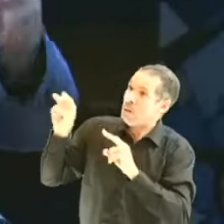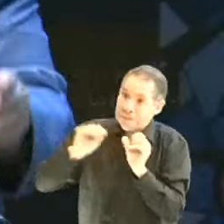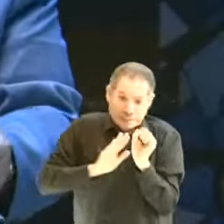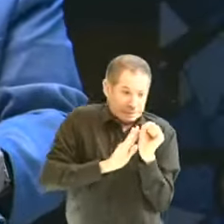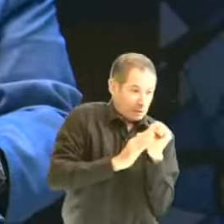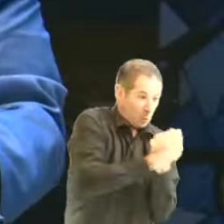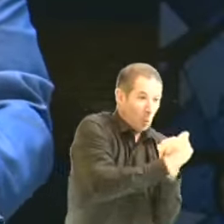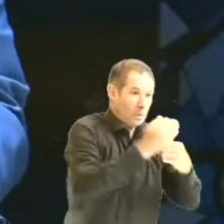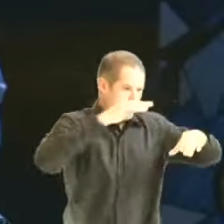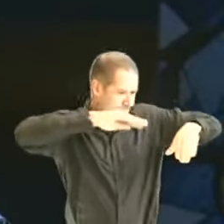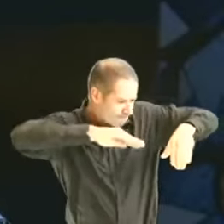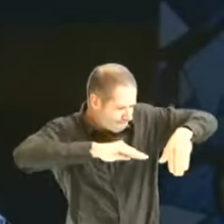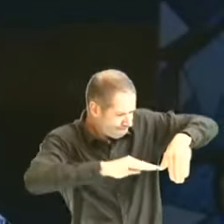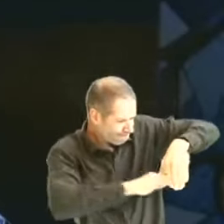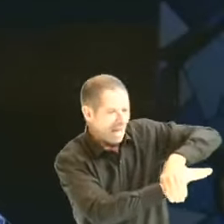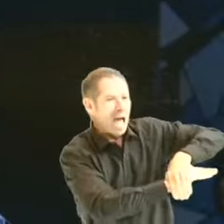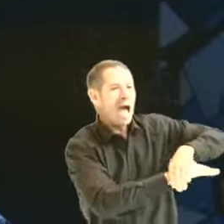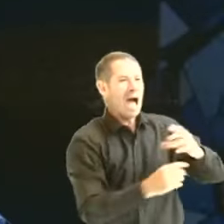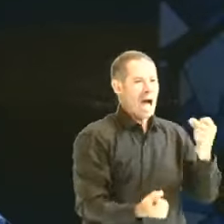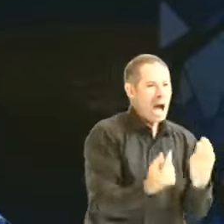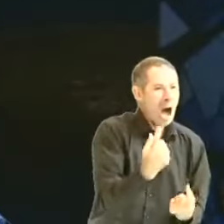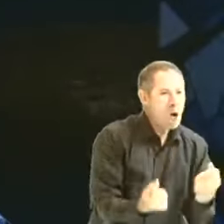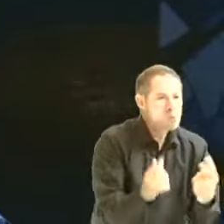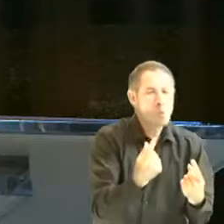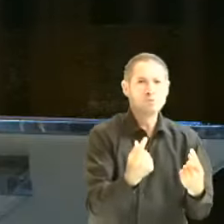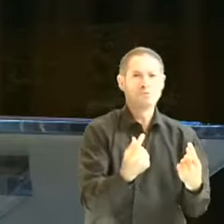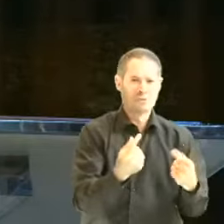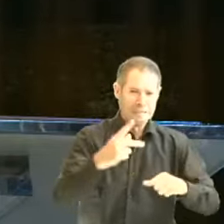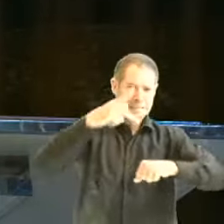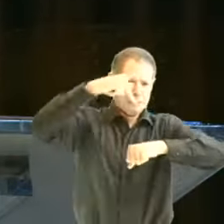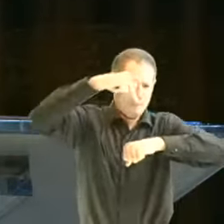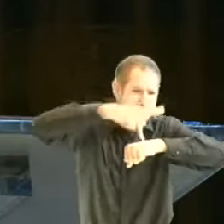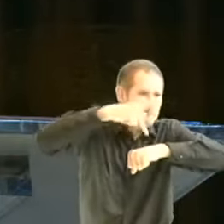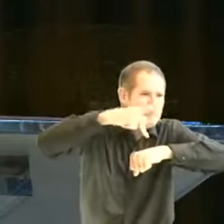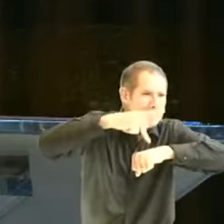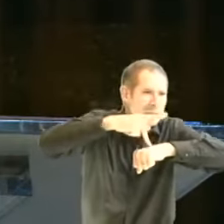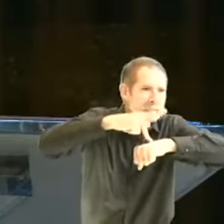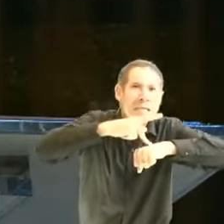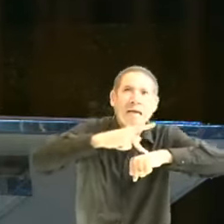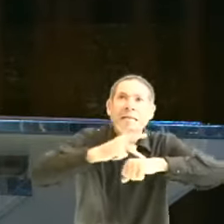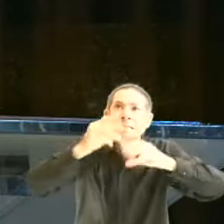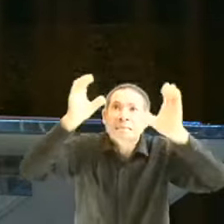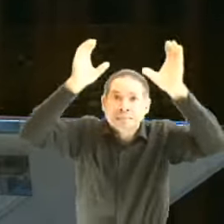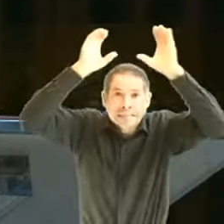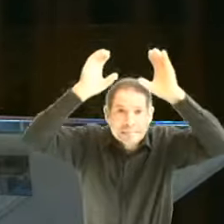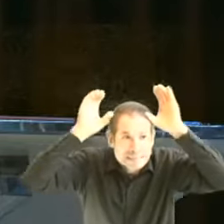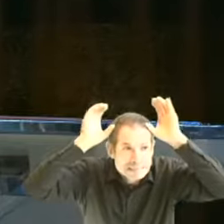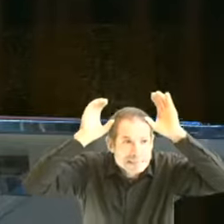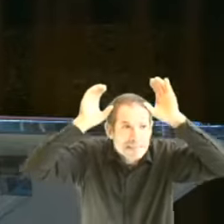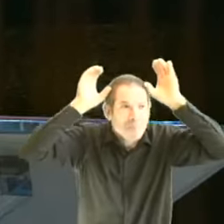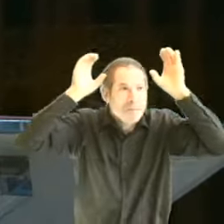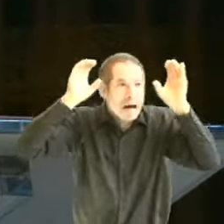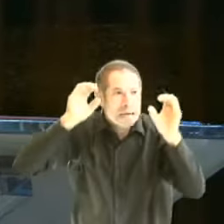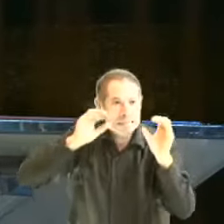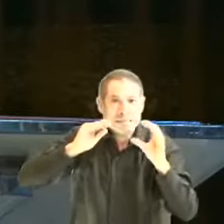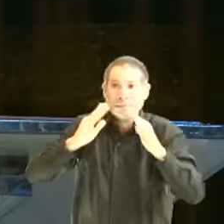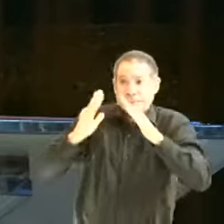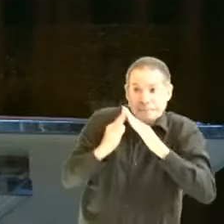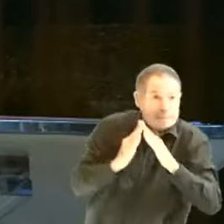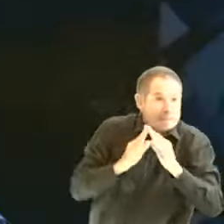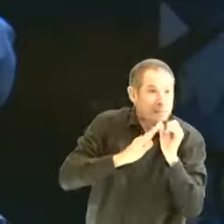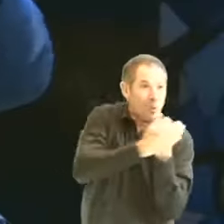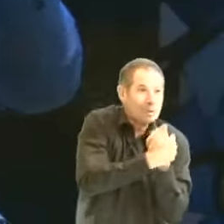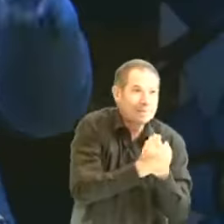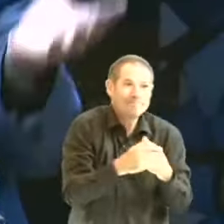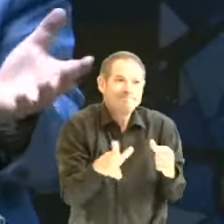esconder nas cavernas. Alguns vão tentar colocar uma pedra em cima para poder se abrigar, mas não